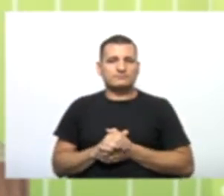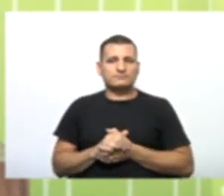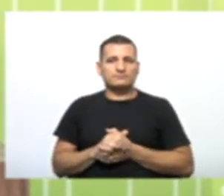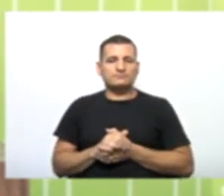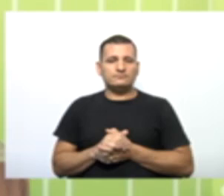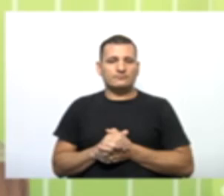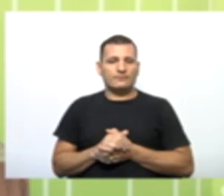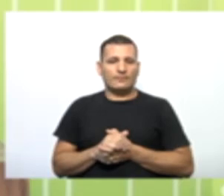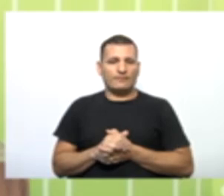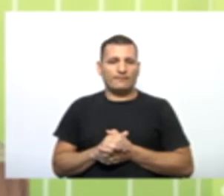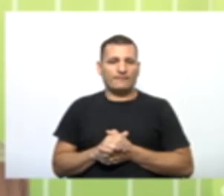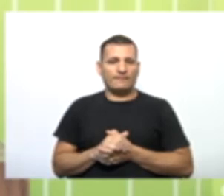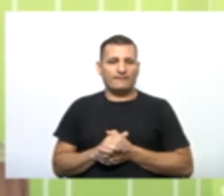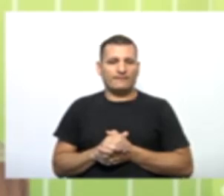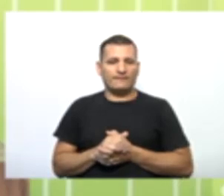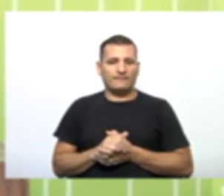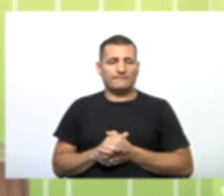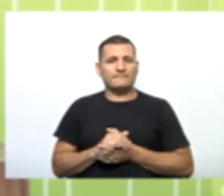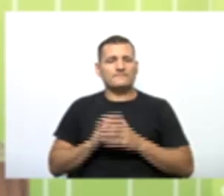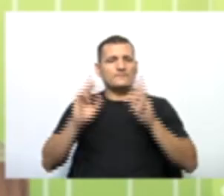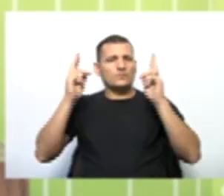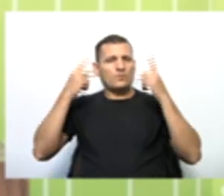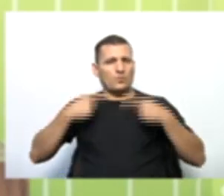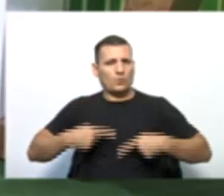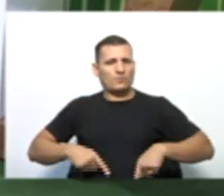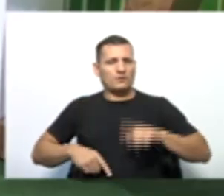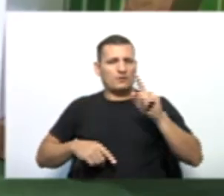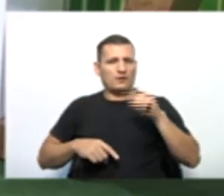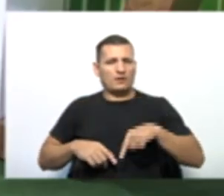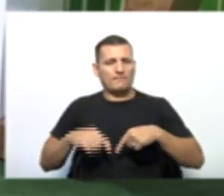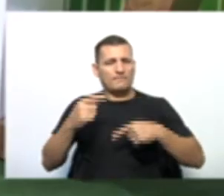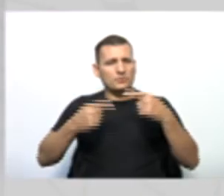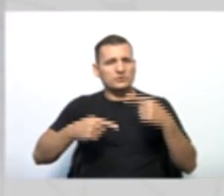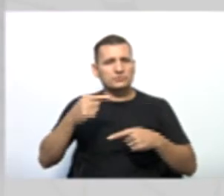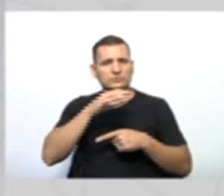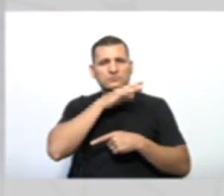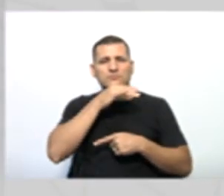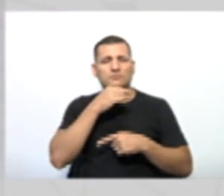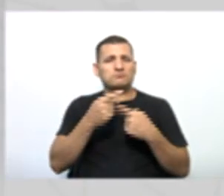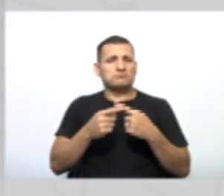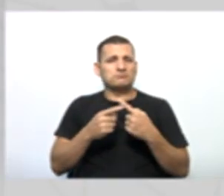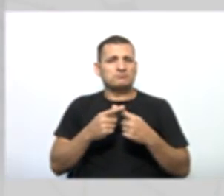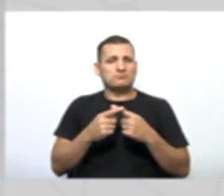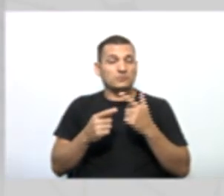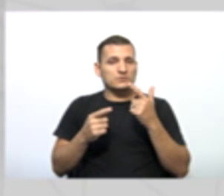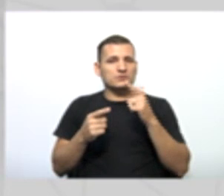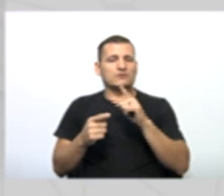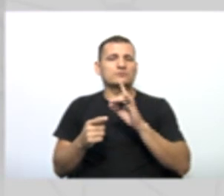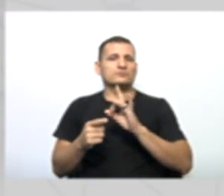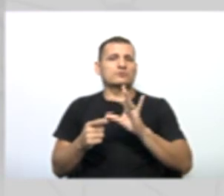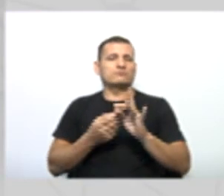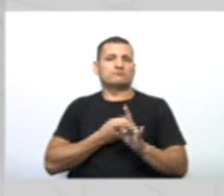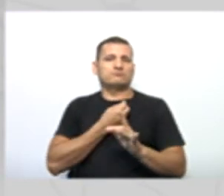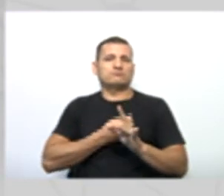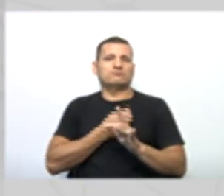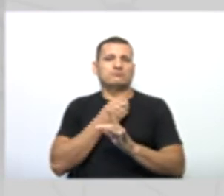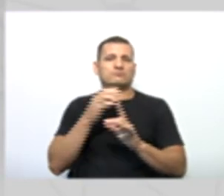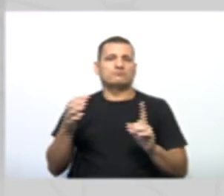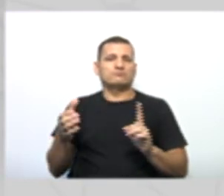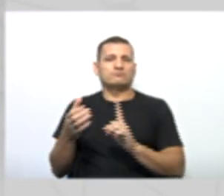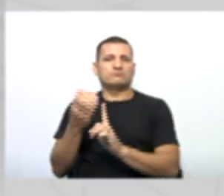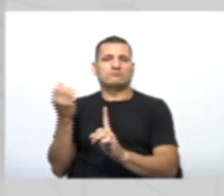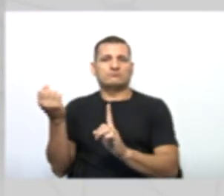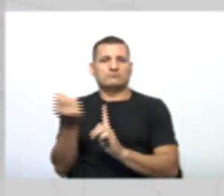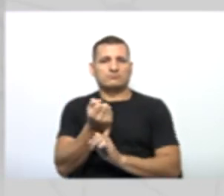professor. O homem é um animal político, uma vez que só consegue viver em sociedade. Olha aí, 2 palavrinhas-chave que vocês vão